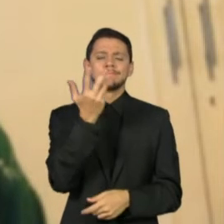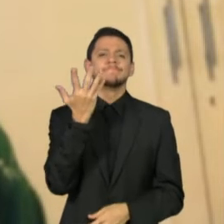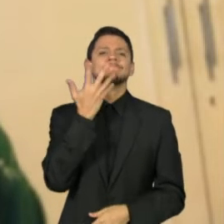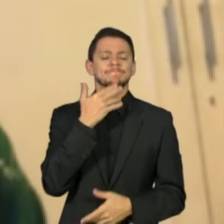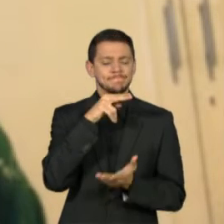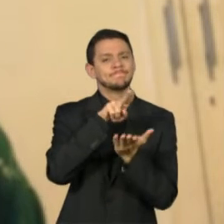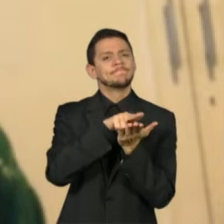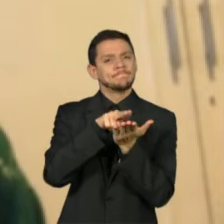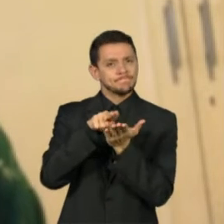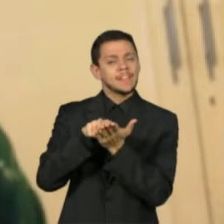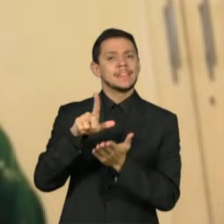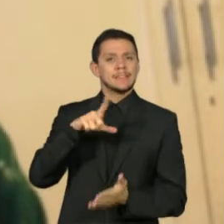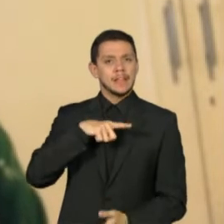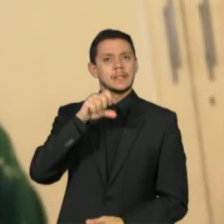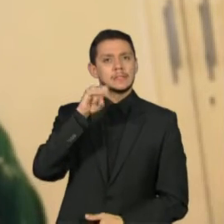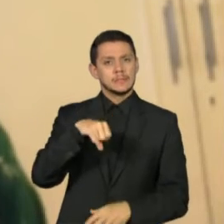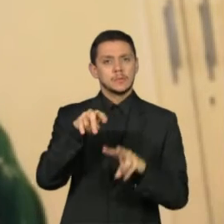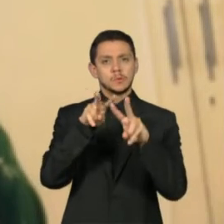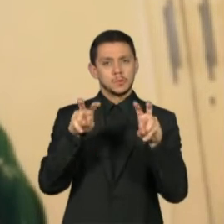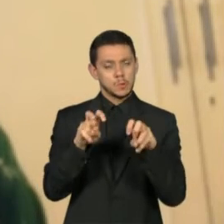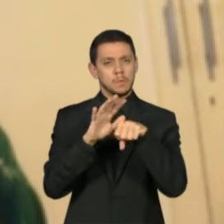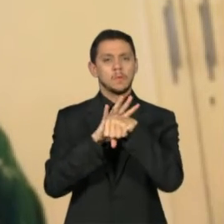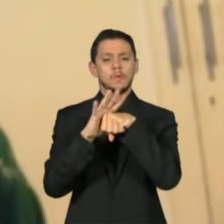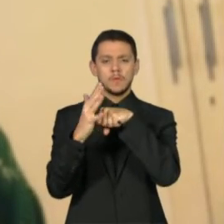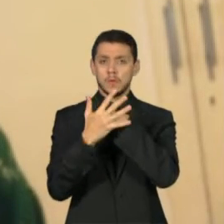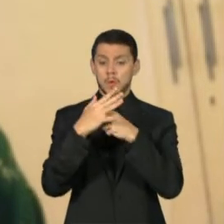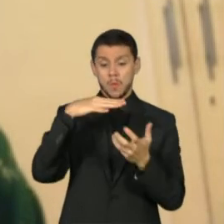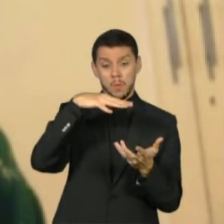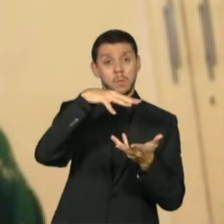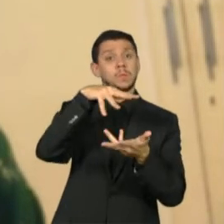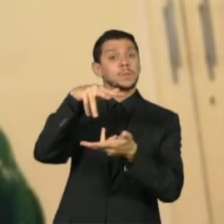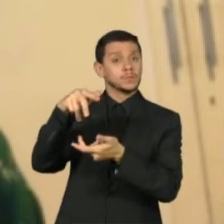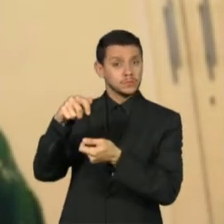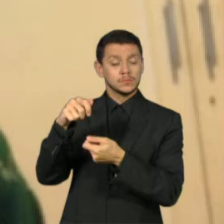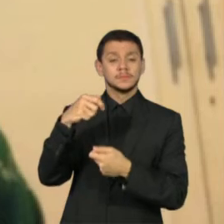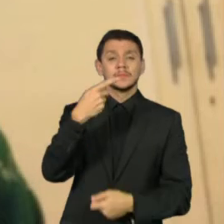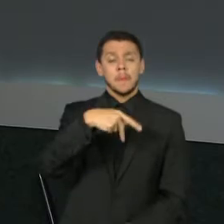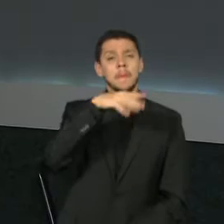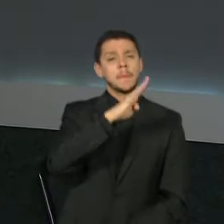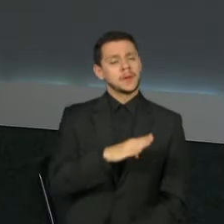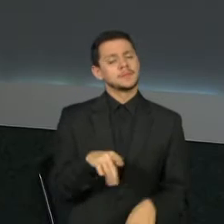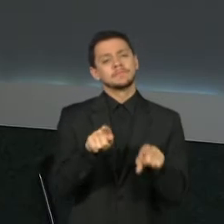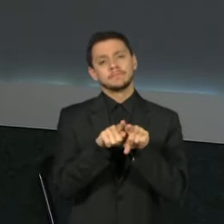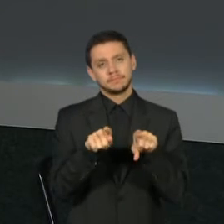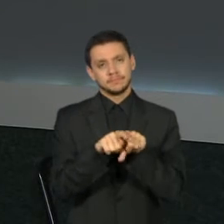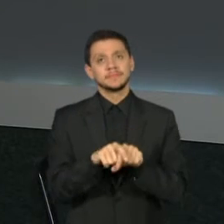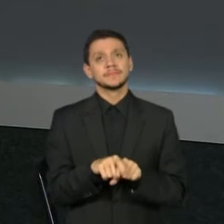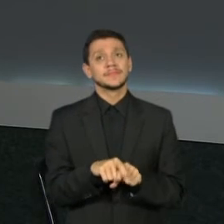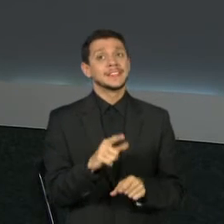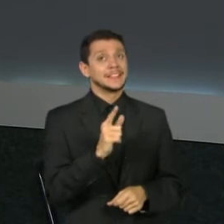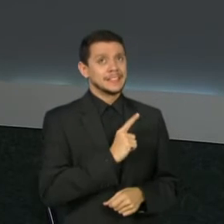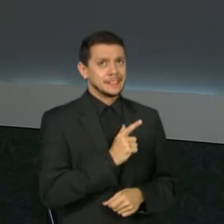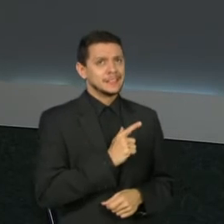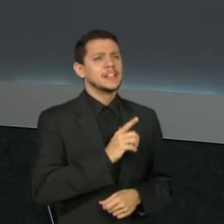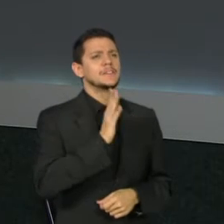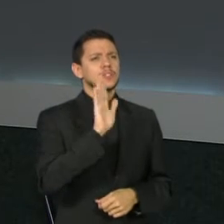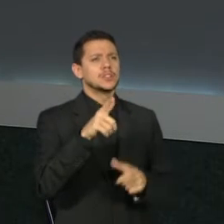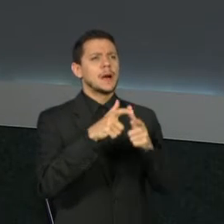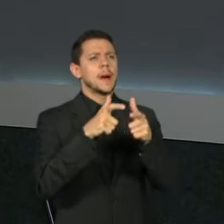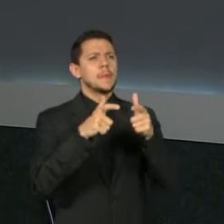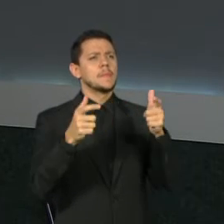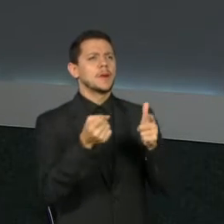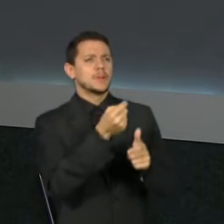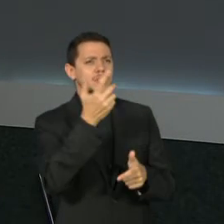hospitalizadas com a Covid-19 no mundo todo. E aqui no Brasil também. Nós tivemos um aumento no número de